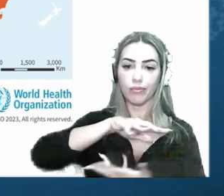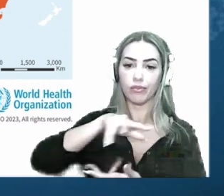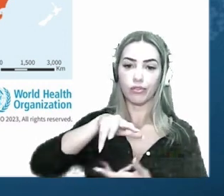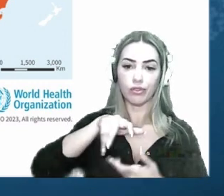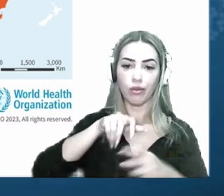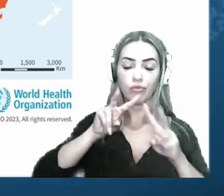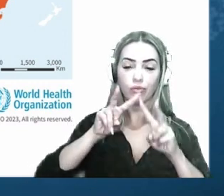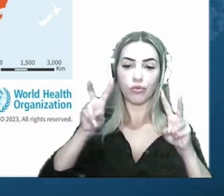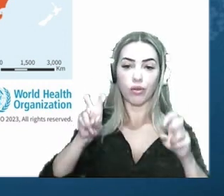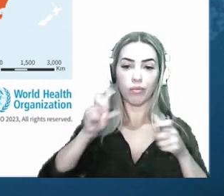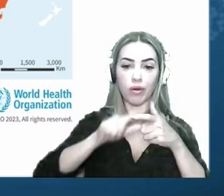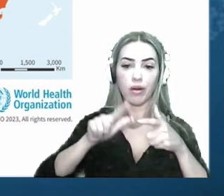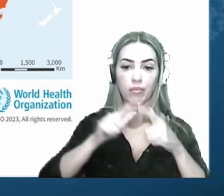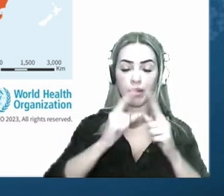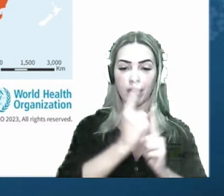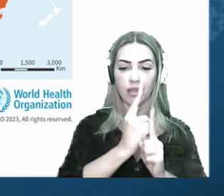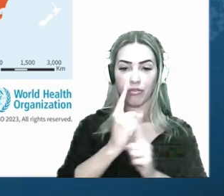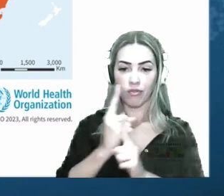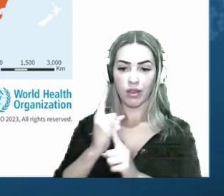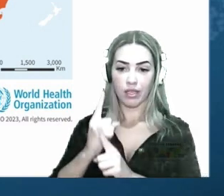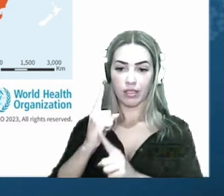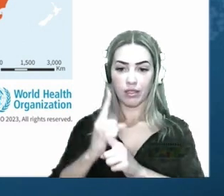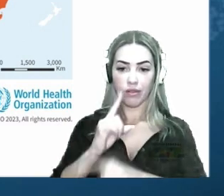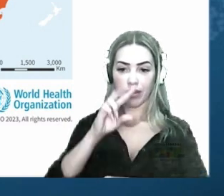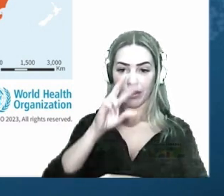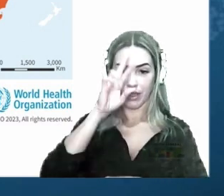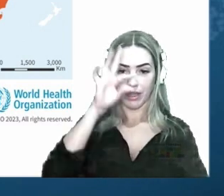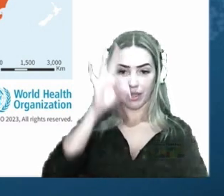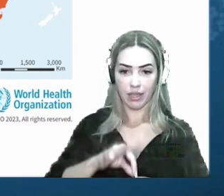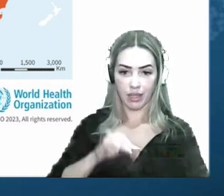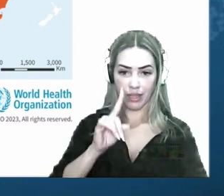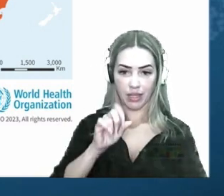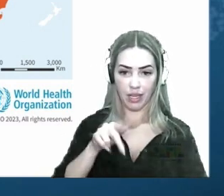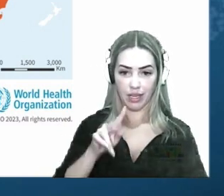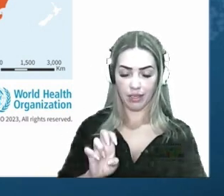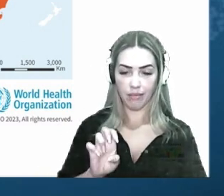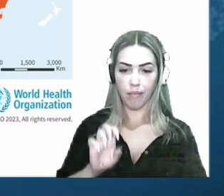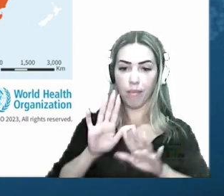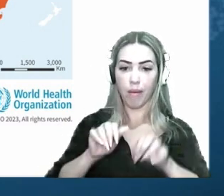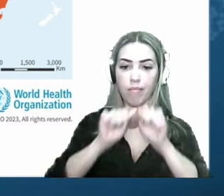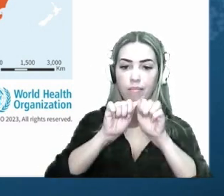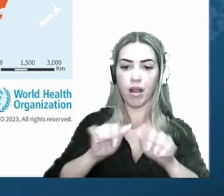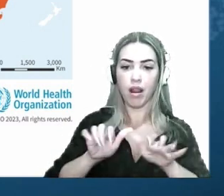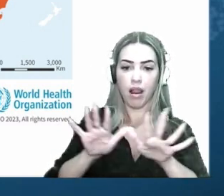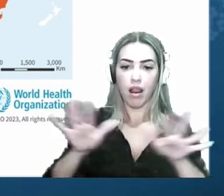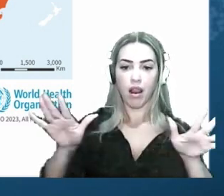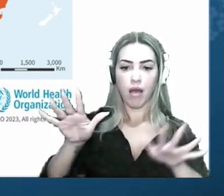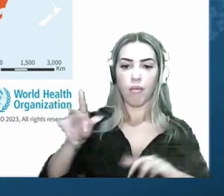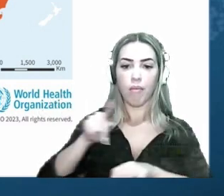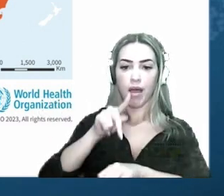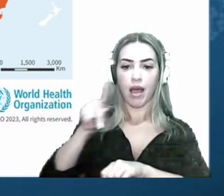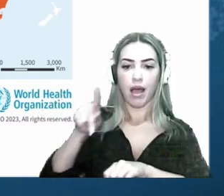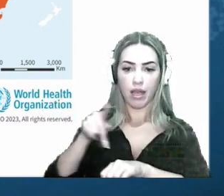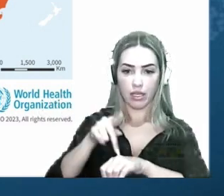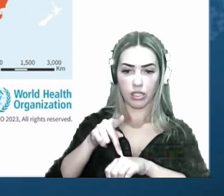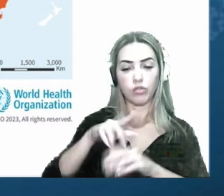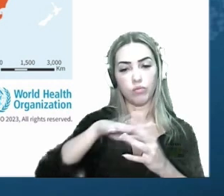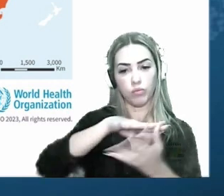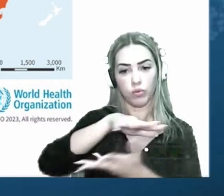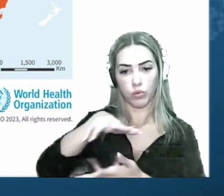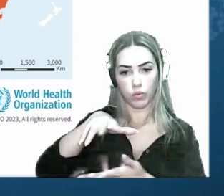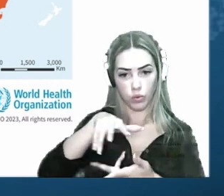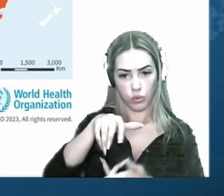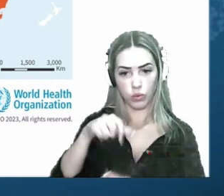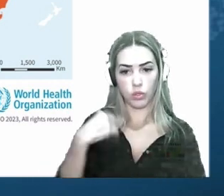casos de dengue. Só que a gente também passa por um momento em que a dengue ela se expande no país, isso tem muito pelo país e pelo mundo, né, inclusive